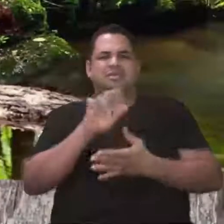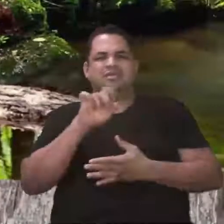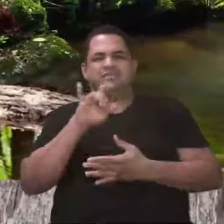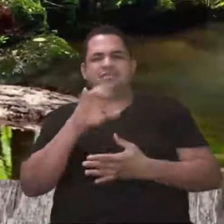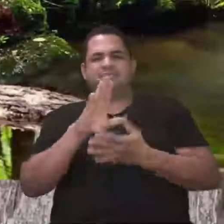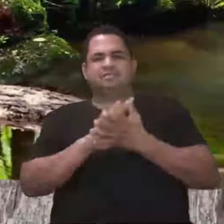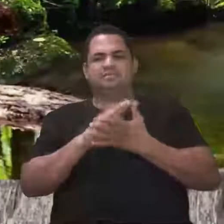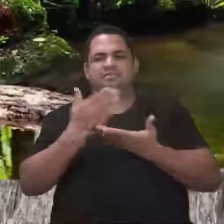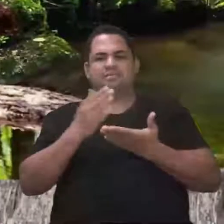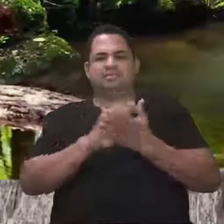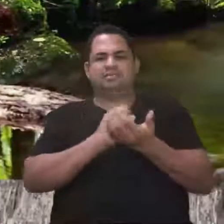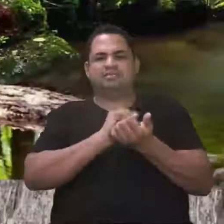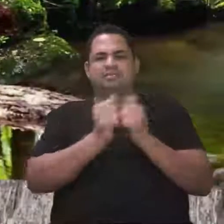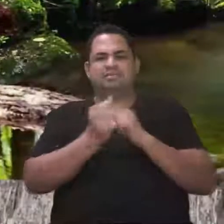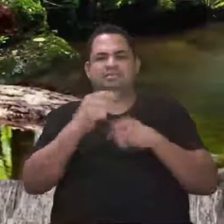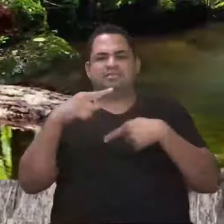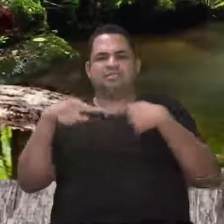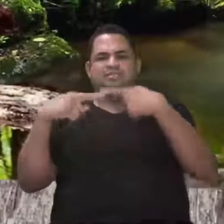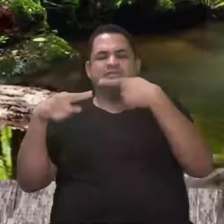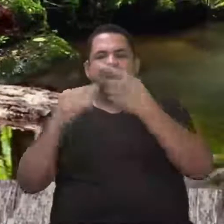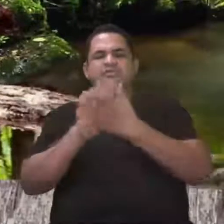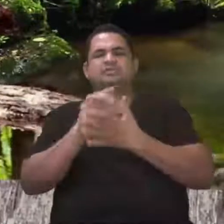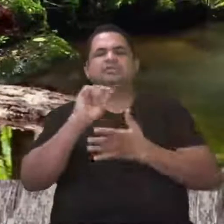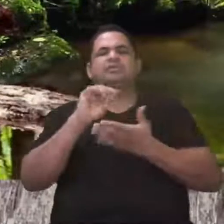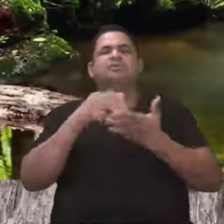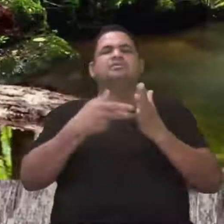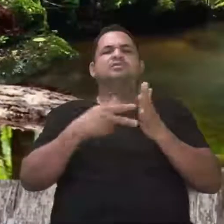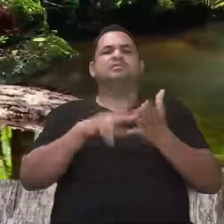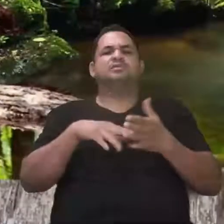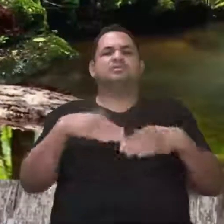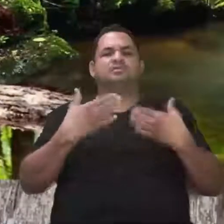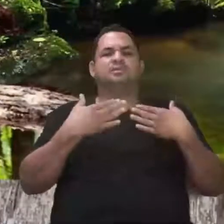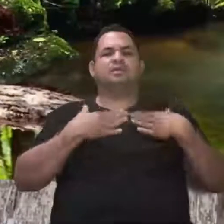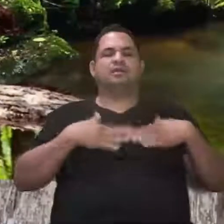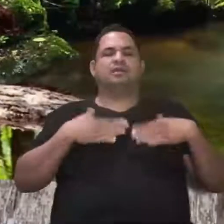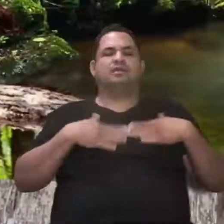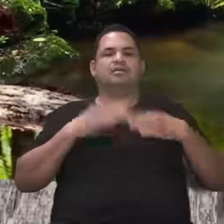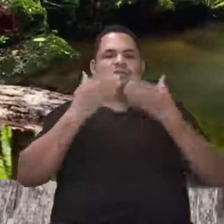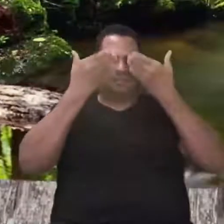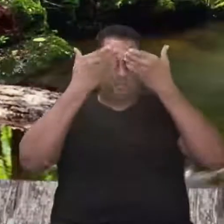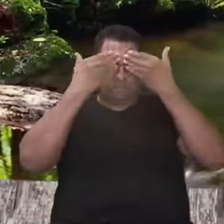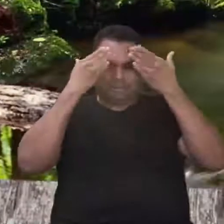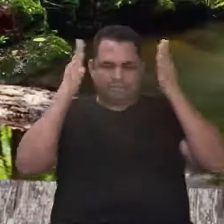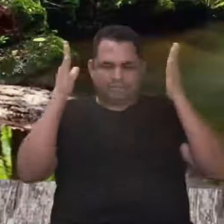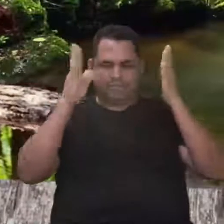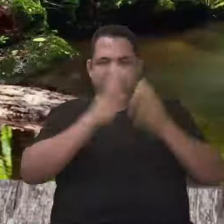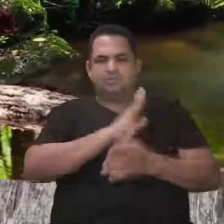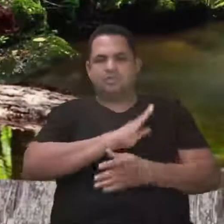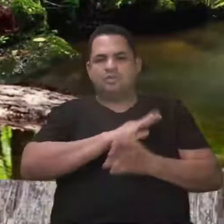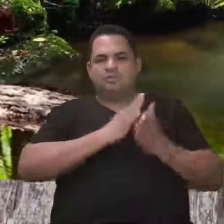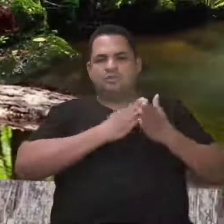adaptativa, evolutiva, o que é isso? Calma teu coração, presta atenção. Abre tua mente agora e teu coração.